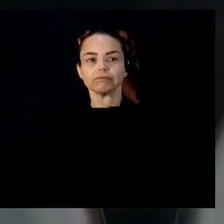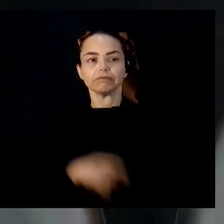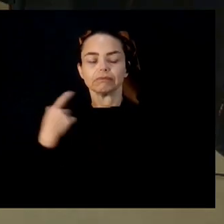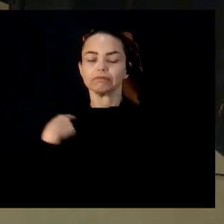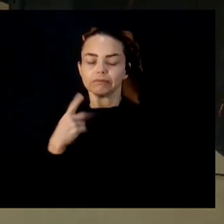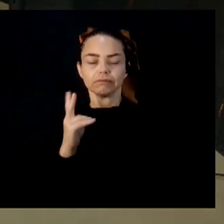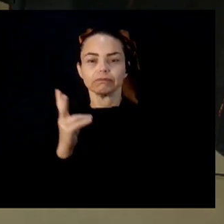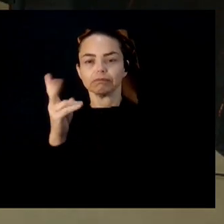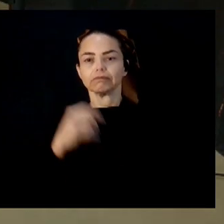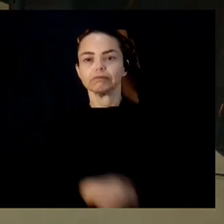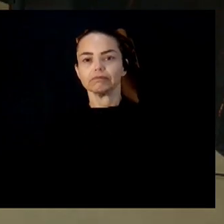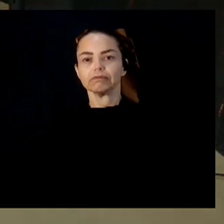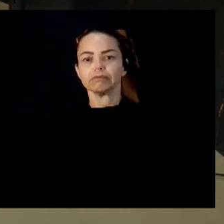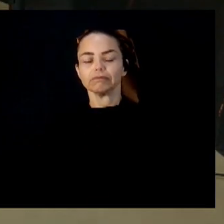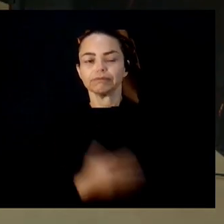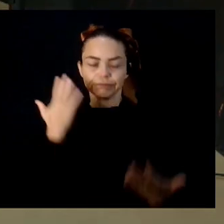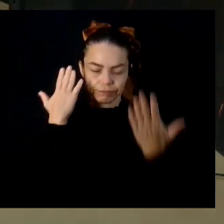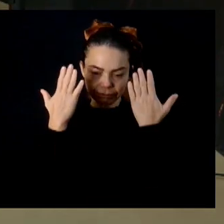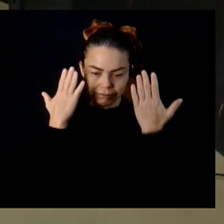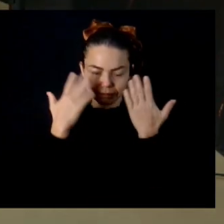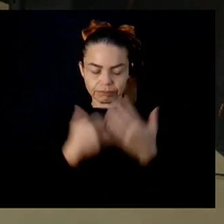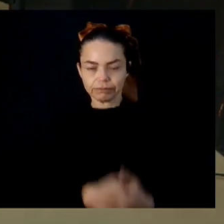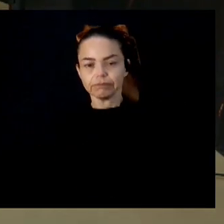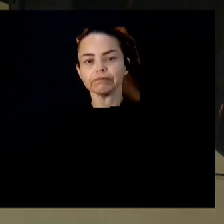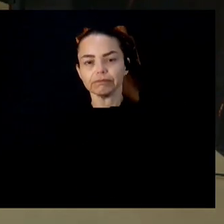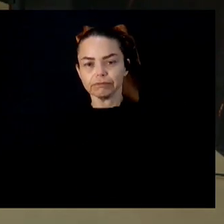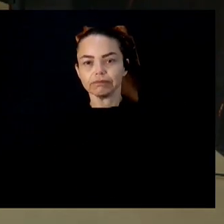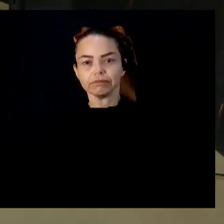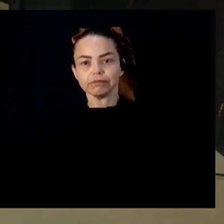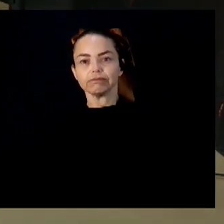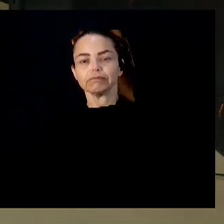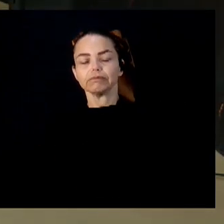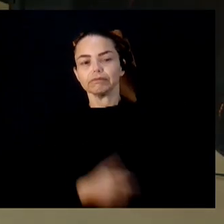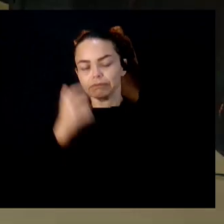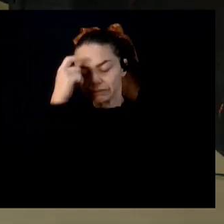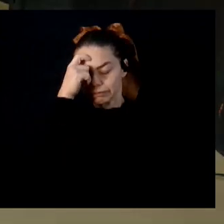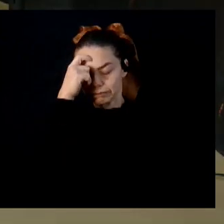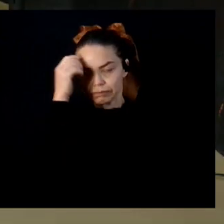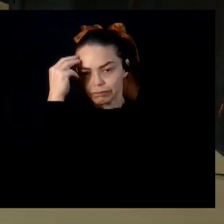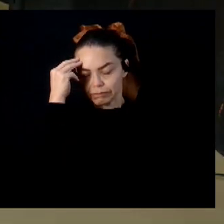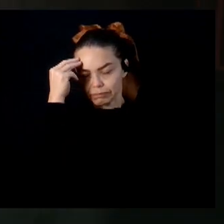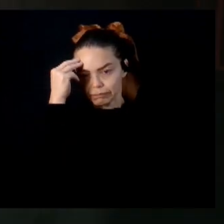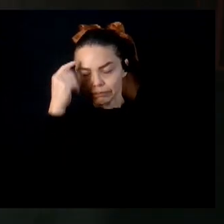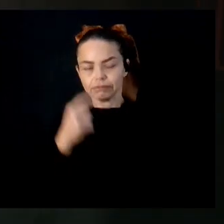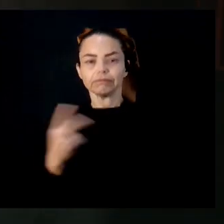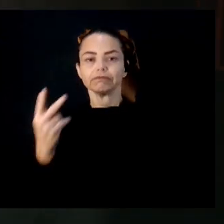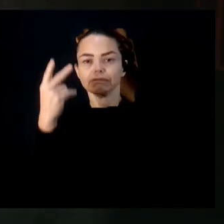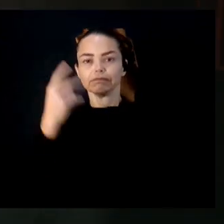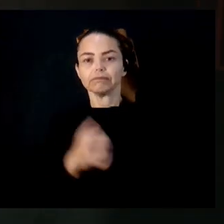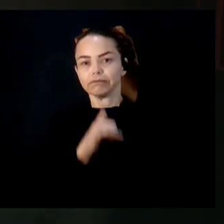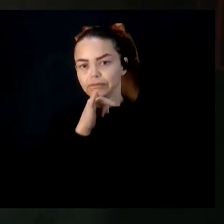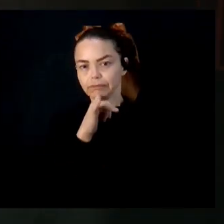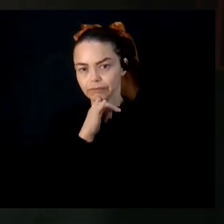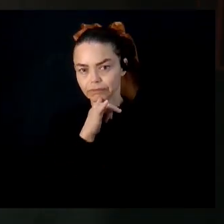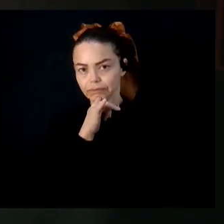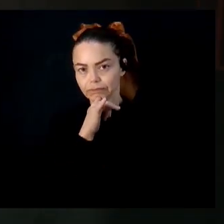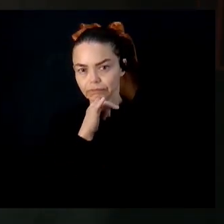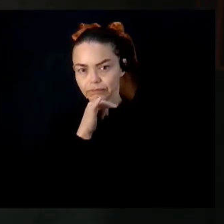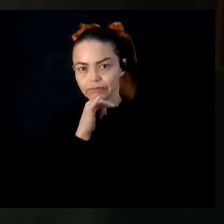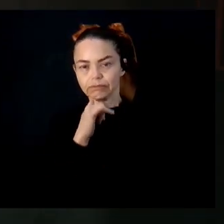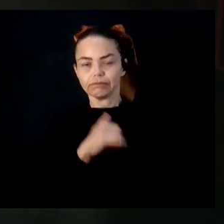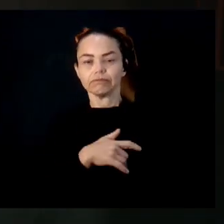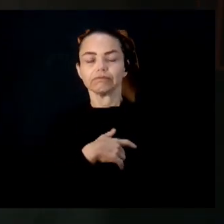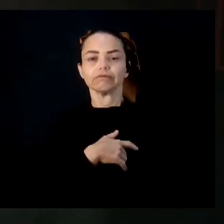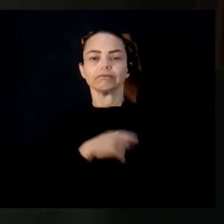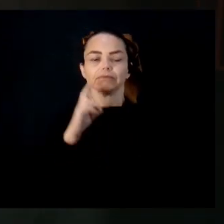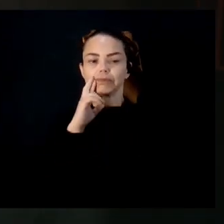exemplo, psicologicamente falando, tem o mesmo valor? Vou dar um exemplo bem assim, um restaurante